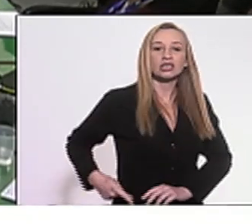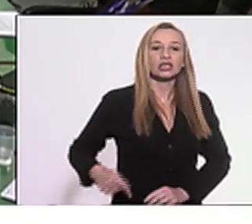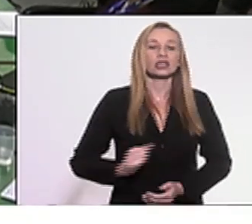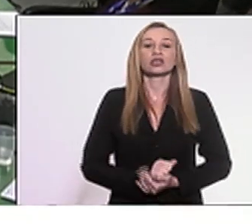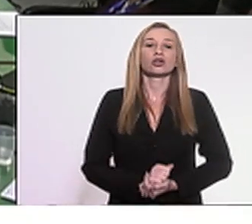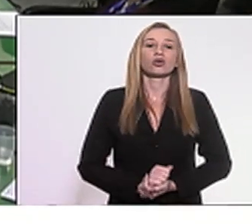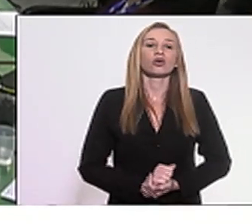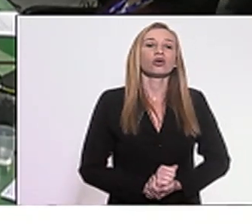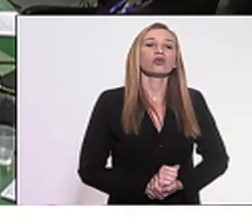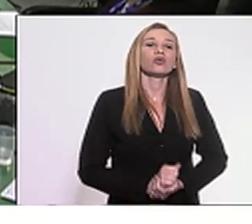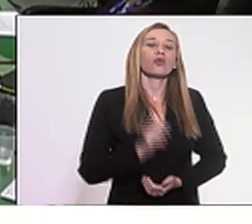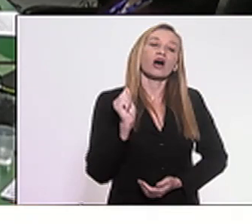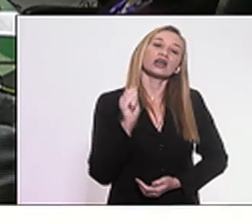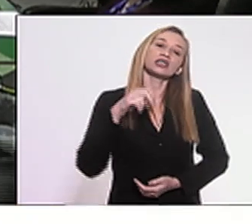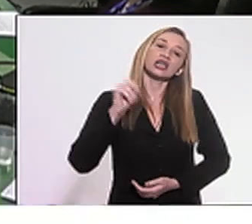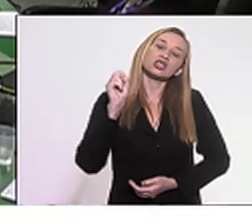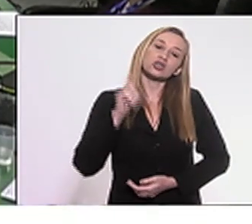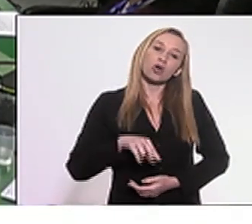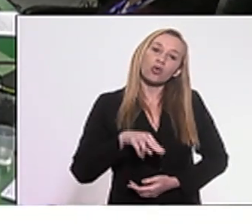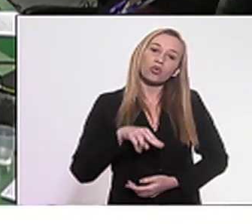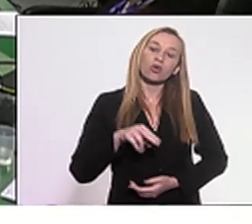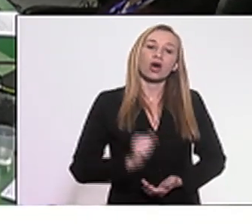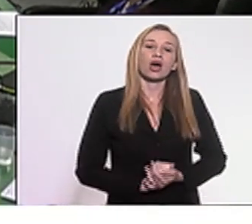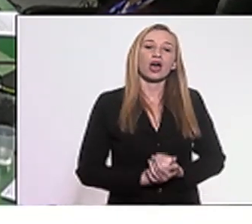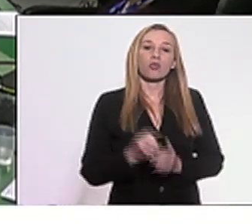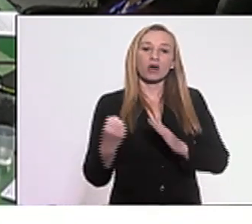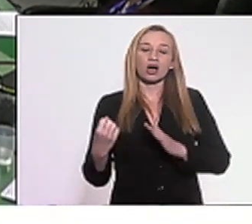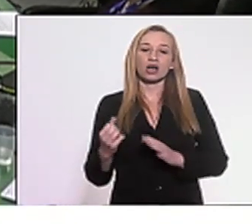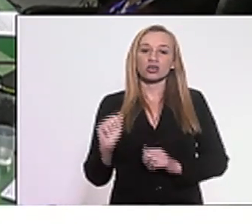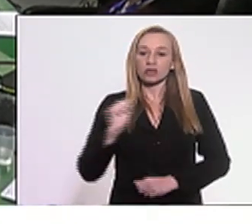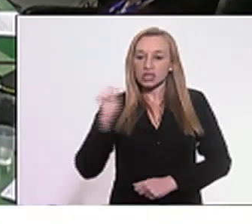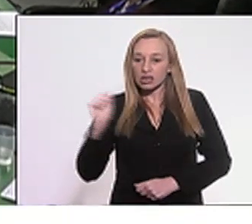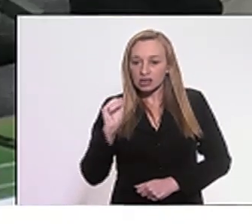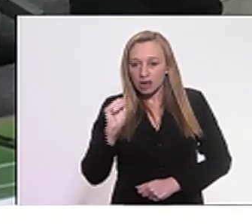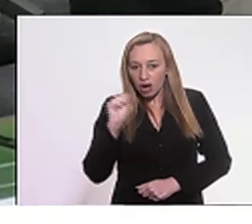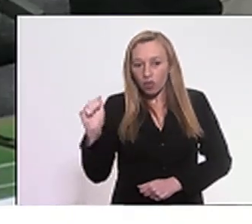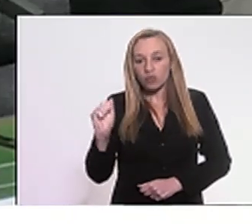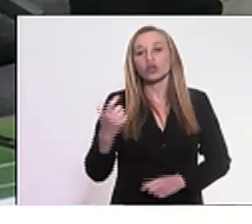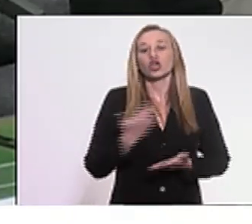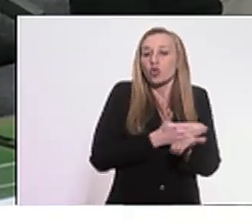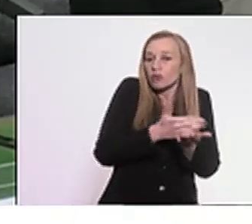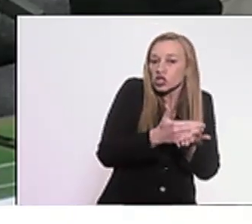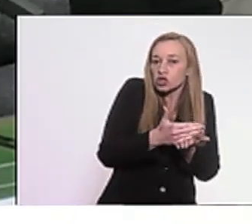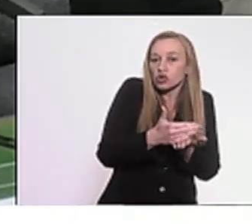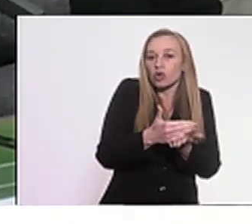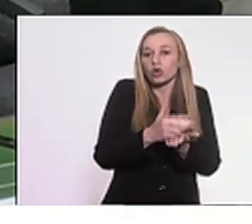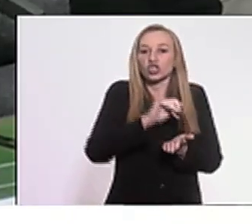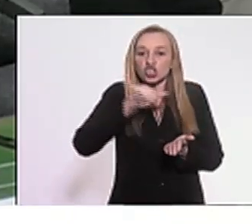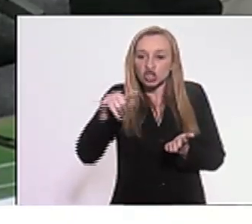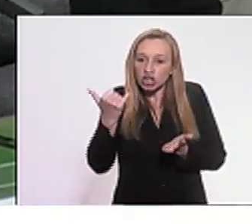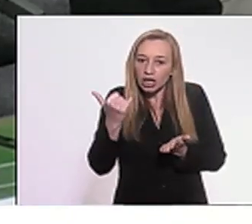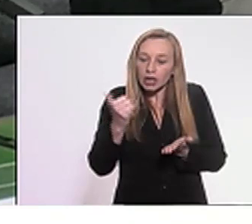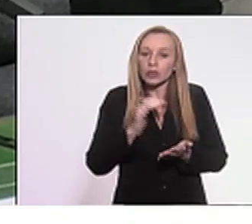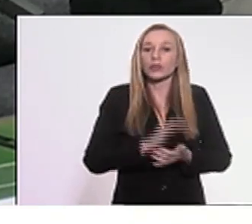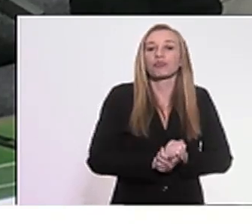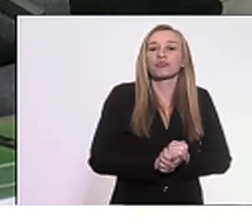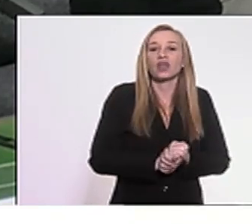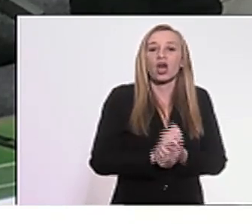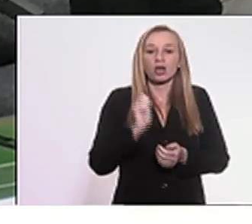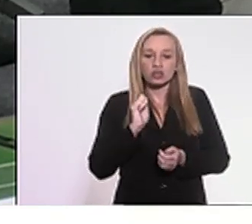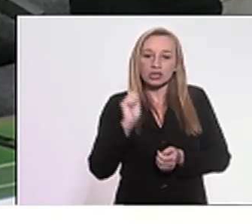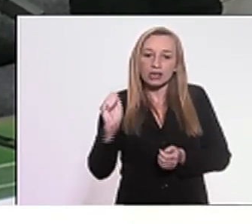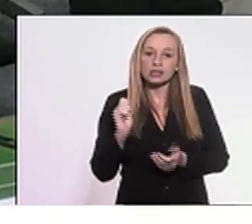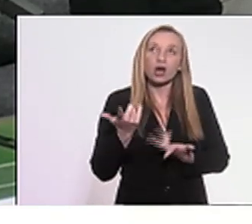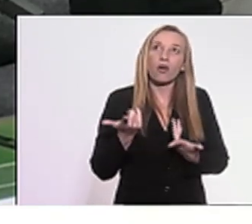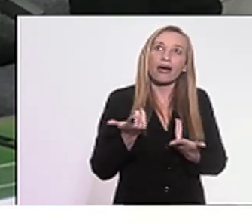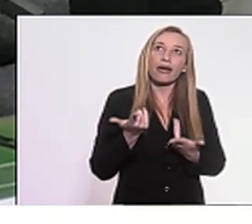Pazepol, Anderson Valentim. É uma associação que começou praticamente em janeiro oficialmente. É uma associação